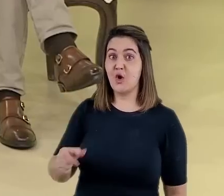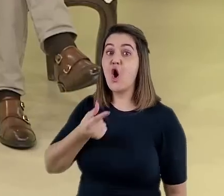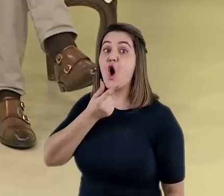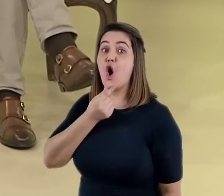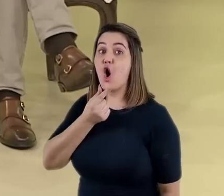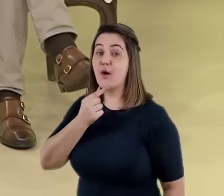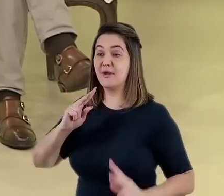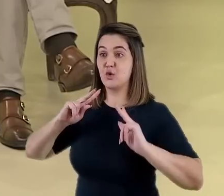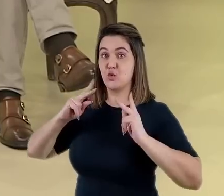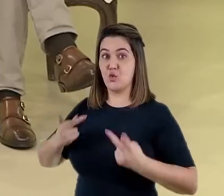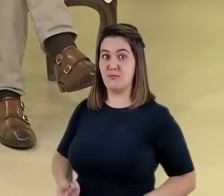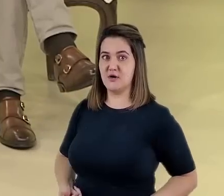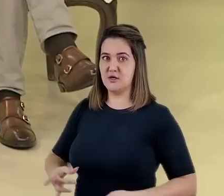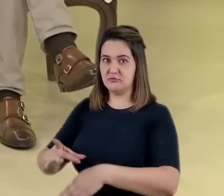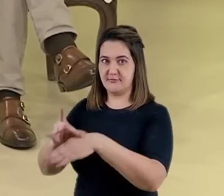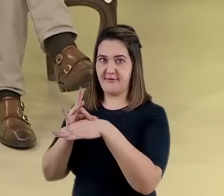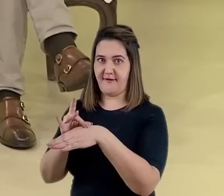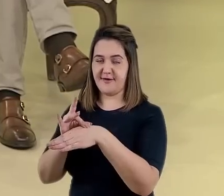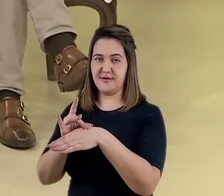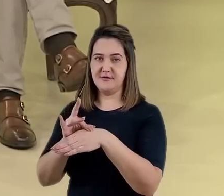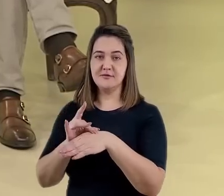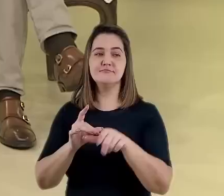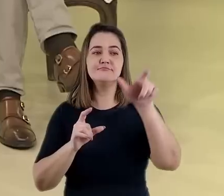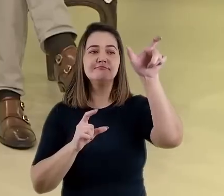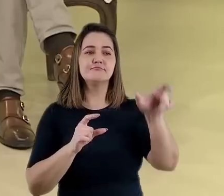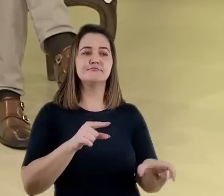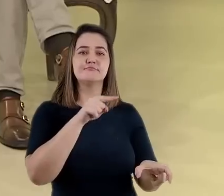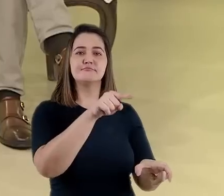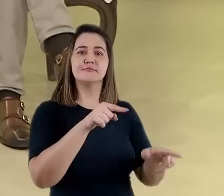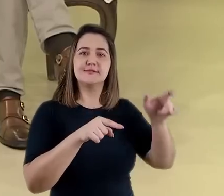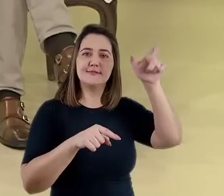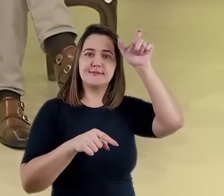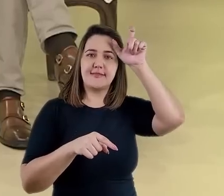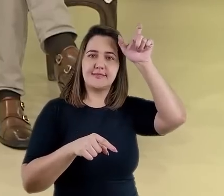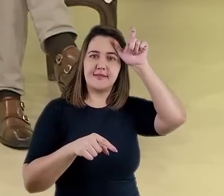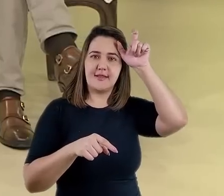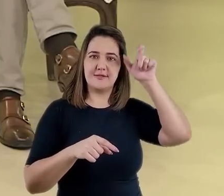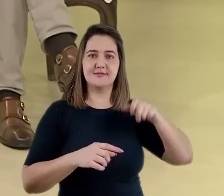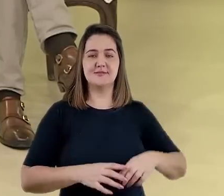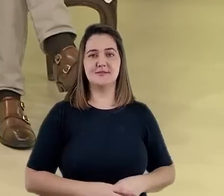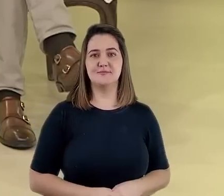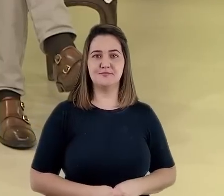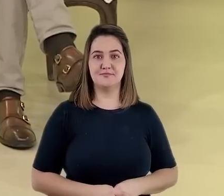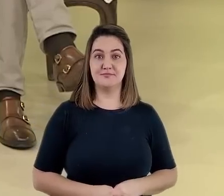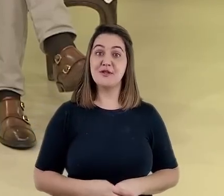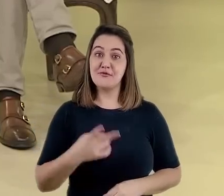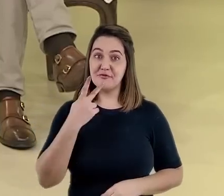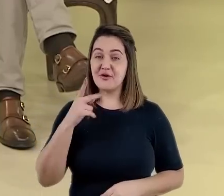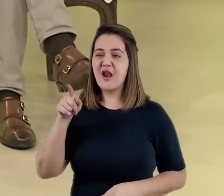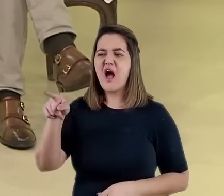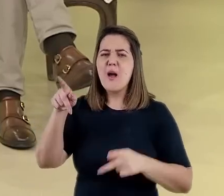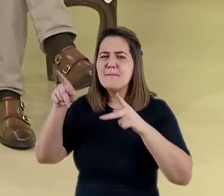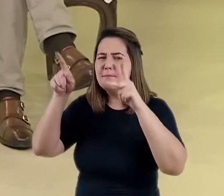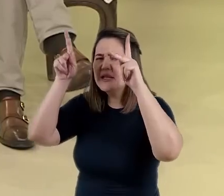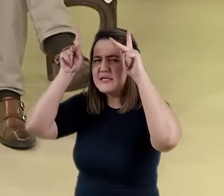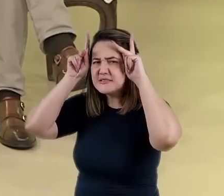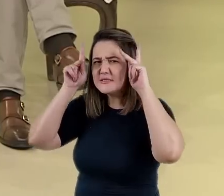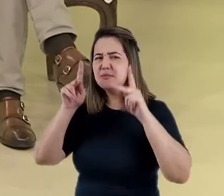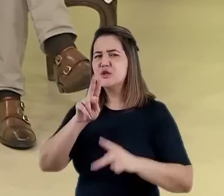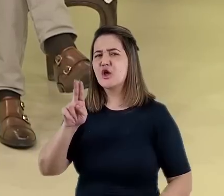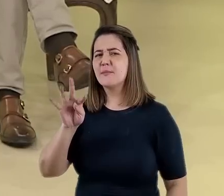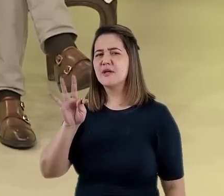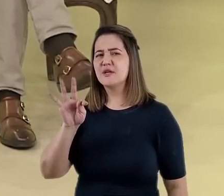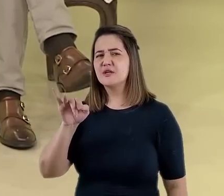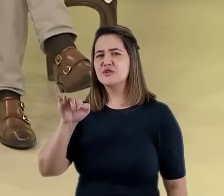príncipe de Tiro, e um poder diabólico maior que o conduz, cognominado rei de Tiro.